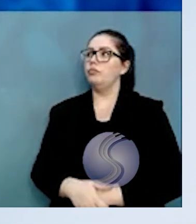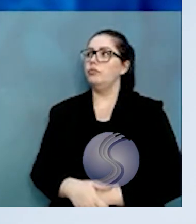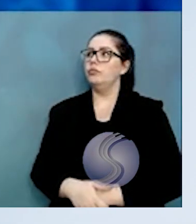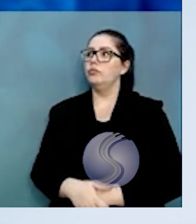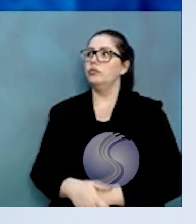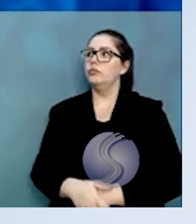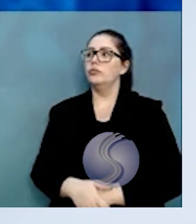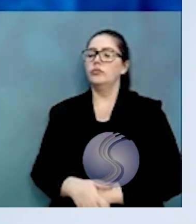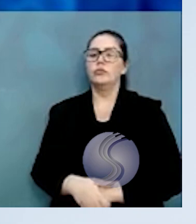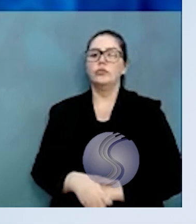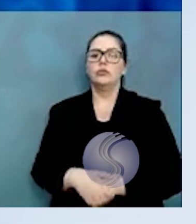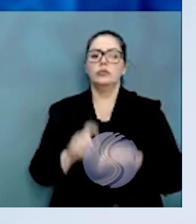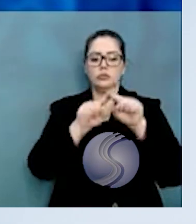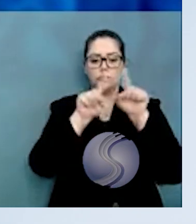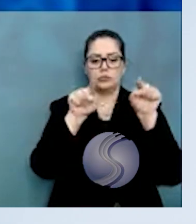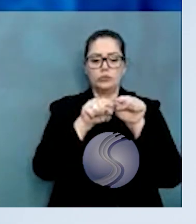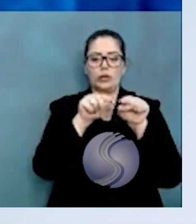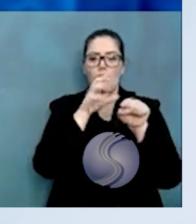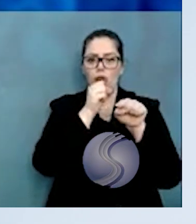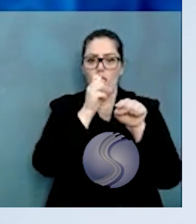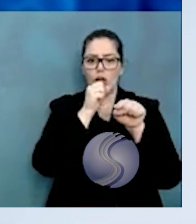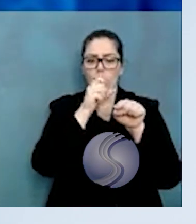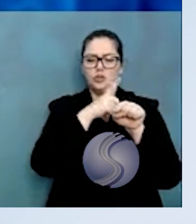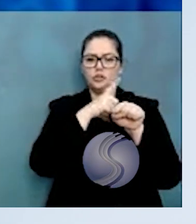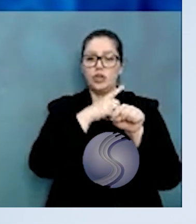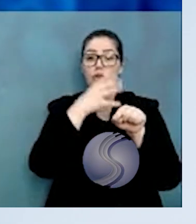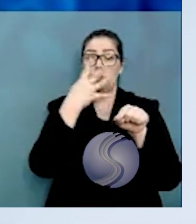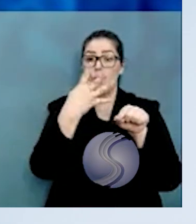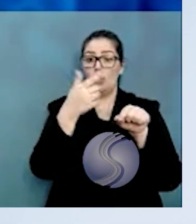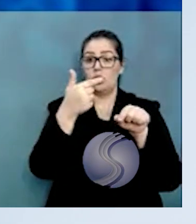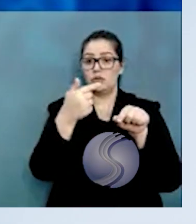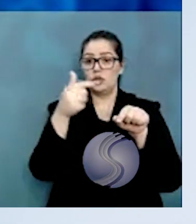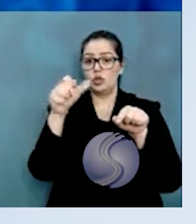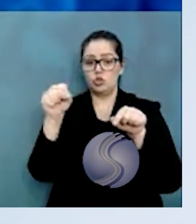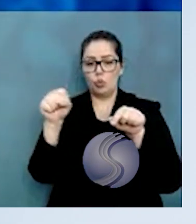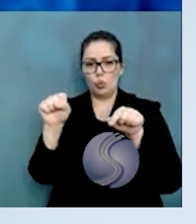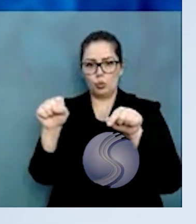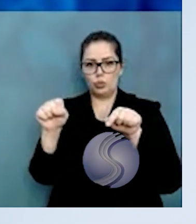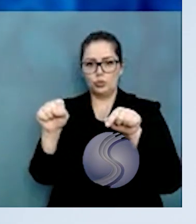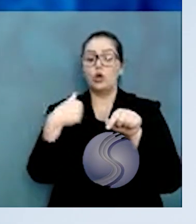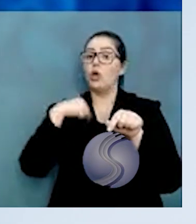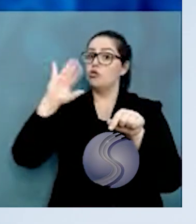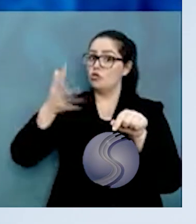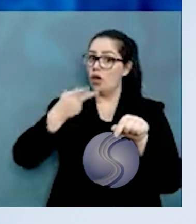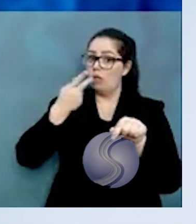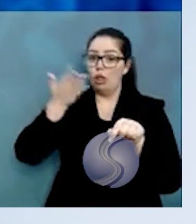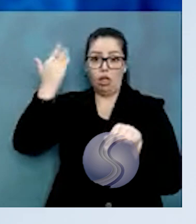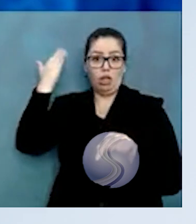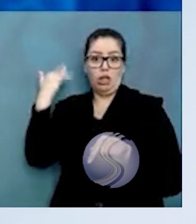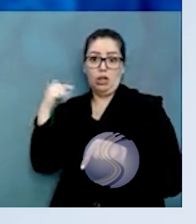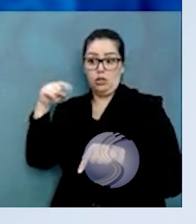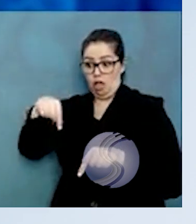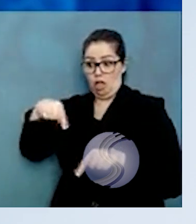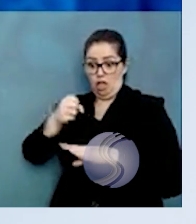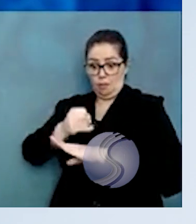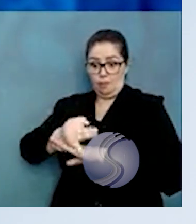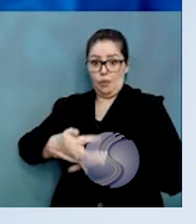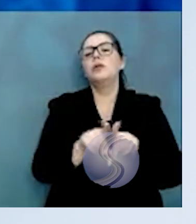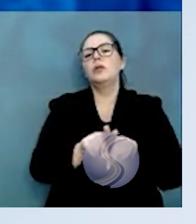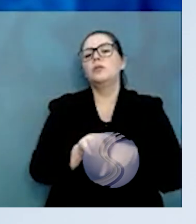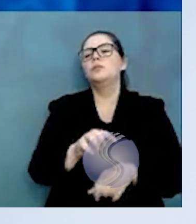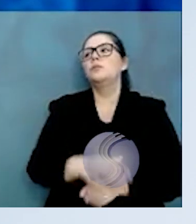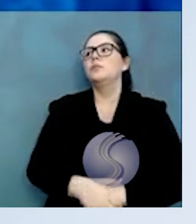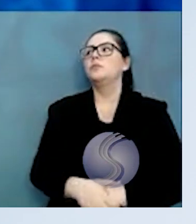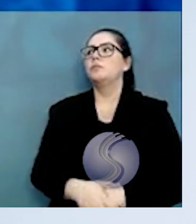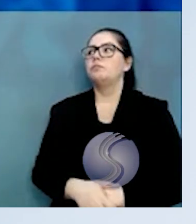478 suspeitos, como eu disse, só nesta noite nós levamos para Cuiabá mais 120 material de coleta,